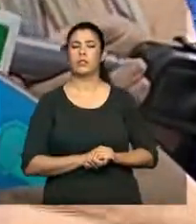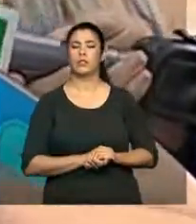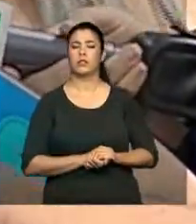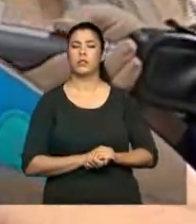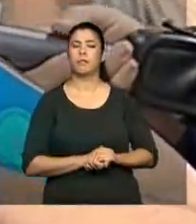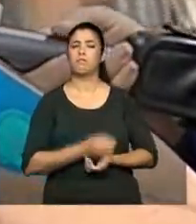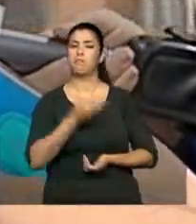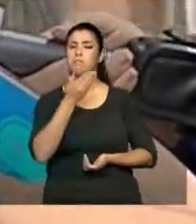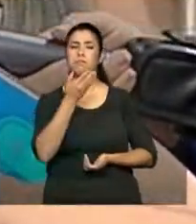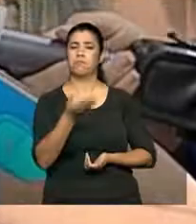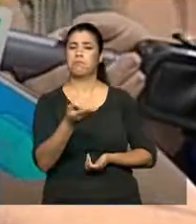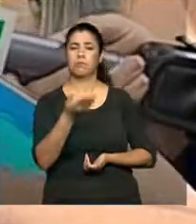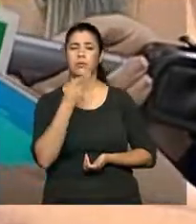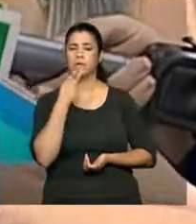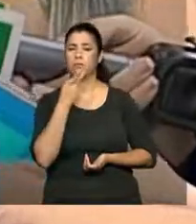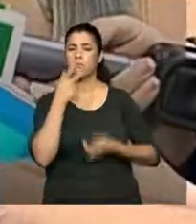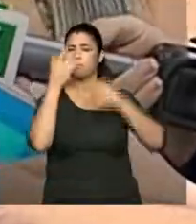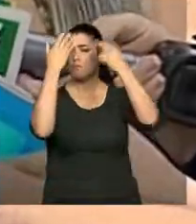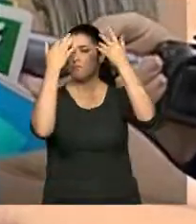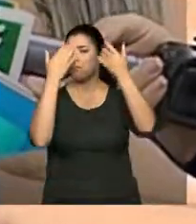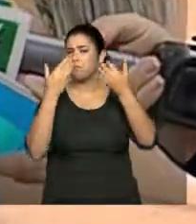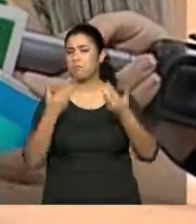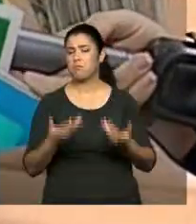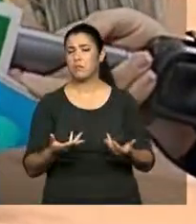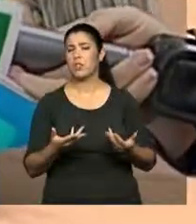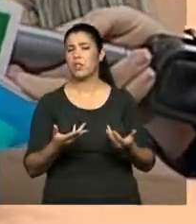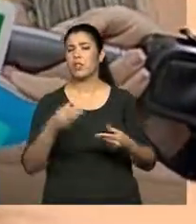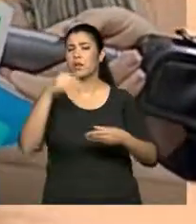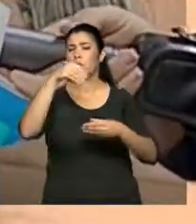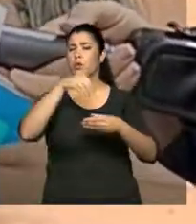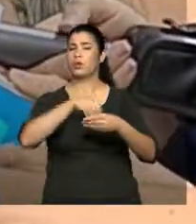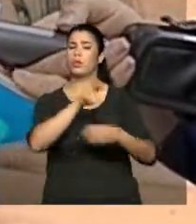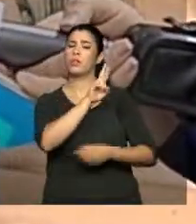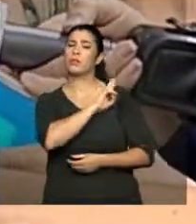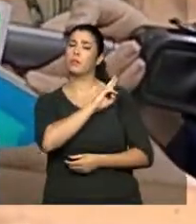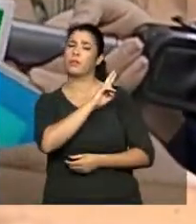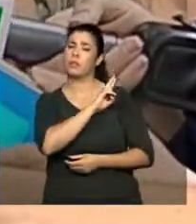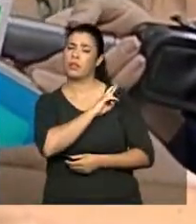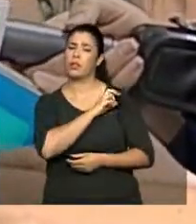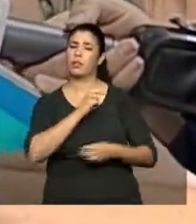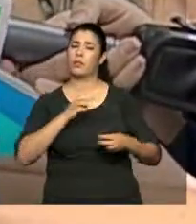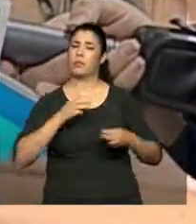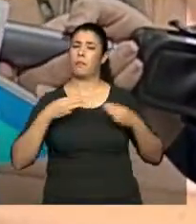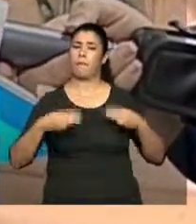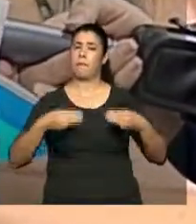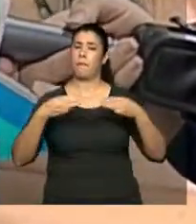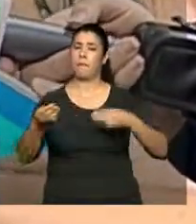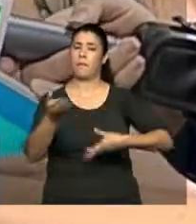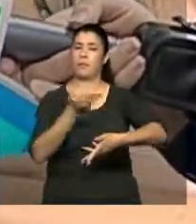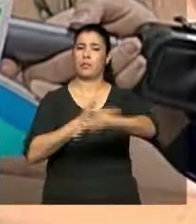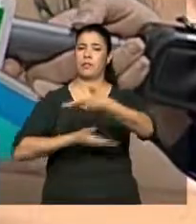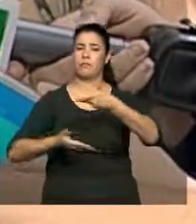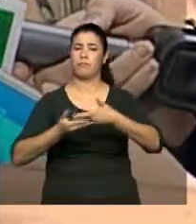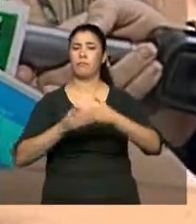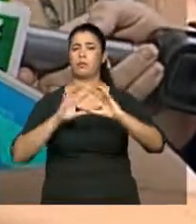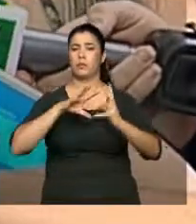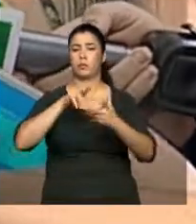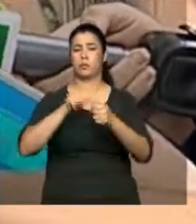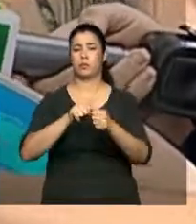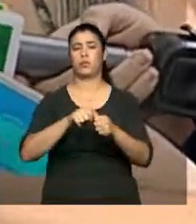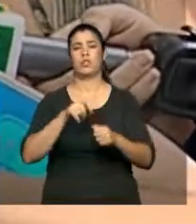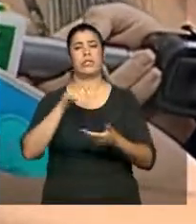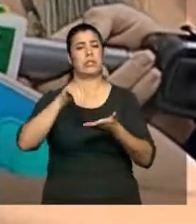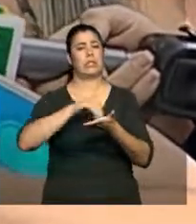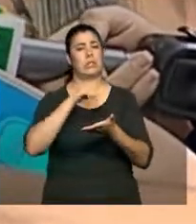Olha, esta questão é uma questão que está no Ministério das Relações Exteriores e no Ministério da Justiça. A Secretaria de Direitos Humanos não